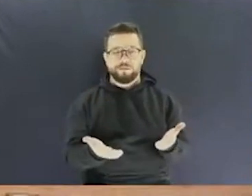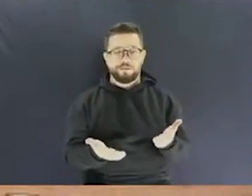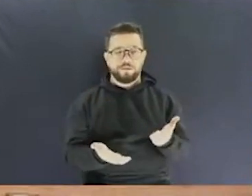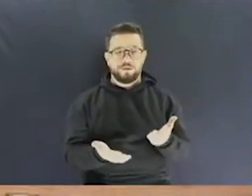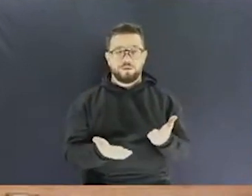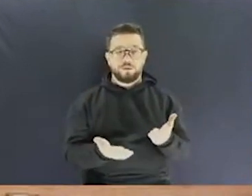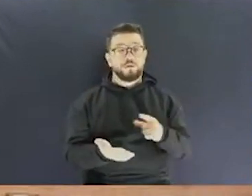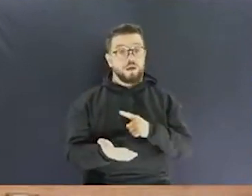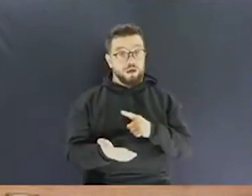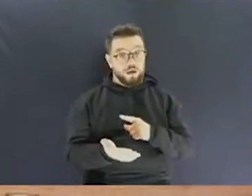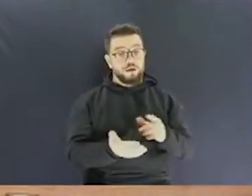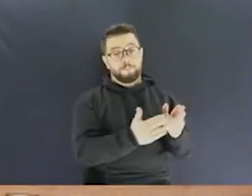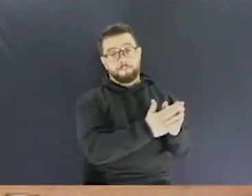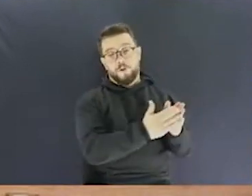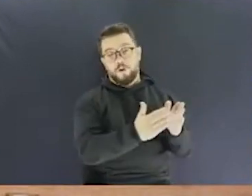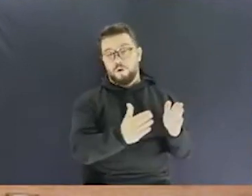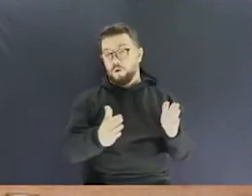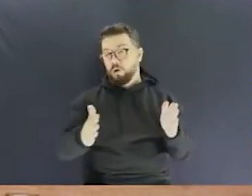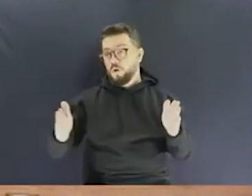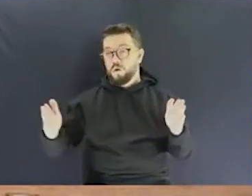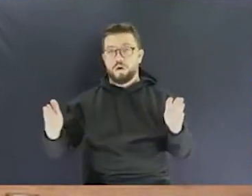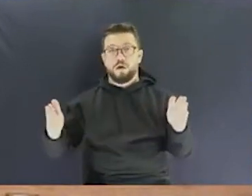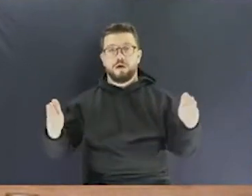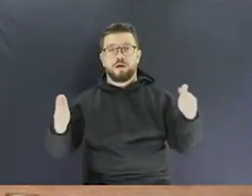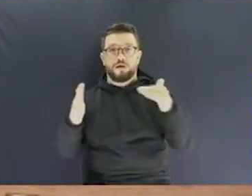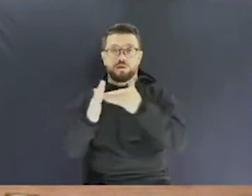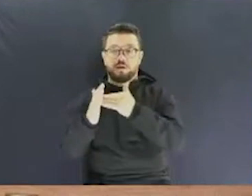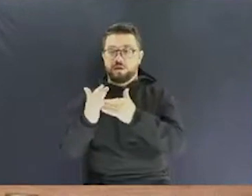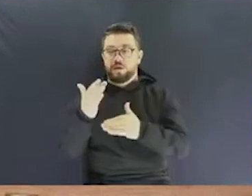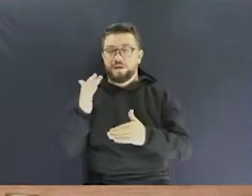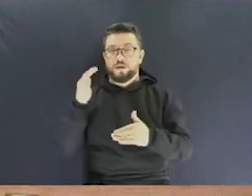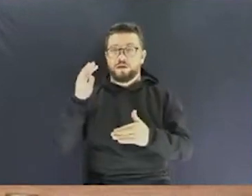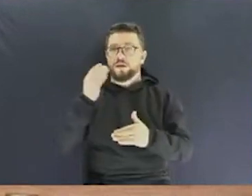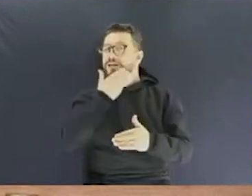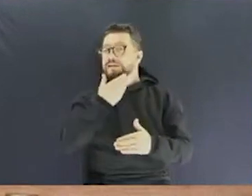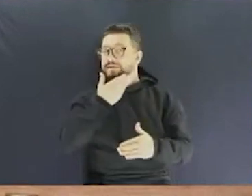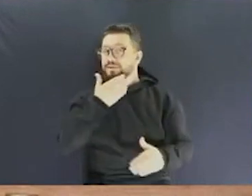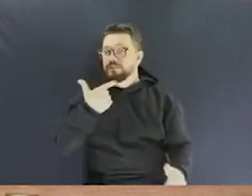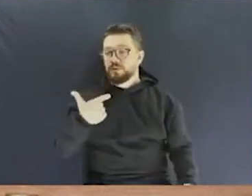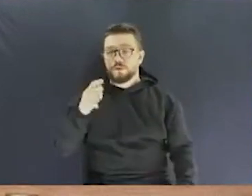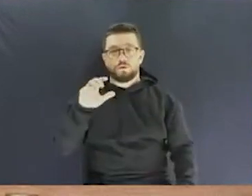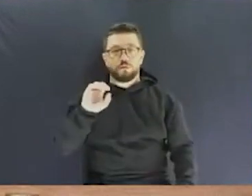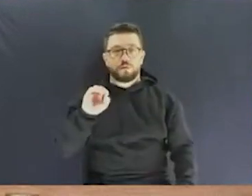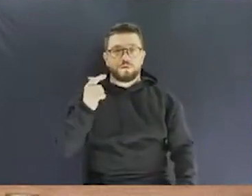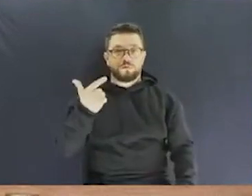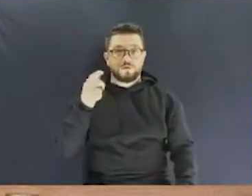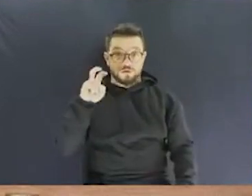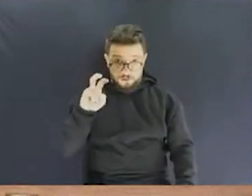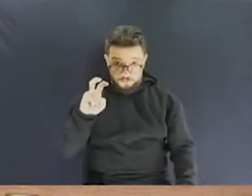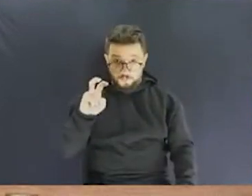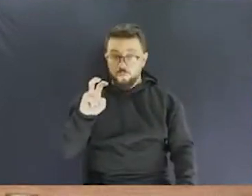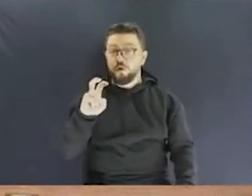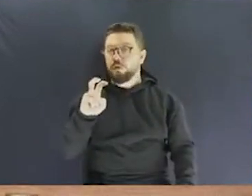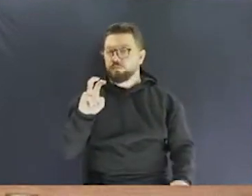nossa previsão é que realmente a gente chegue lá no final de 2025, com grande parte, estava até conversando aqui com o vereador Serginho, a gente